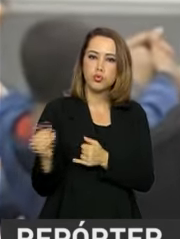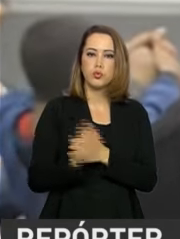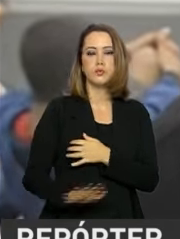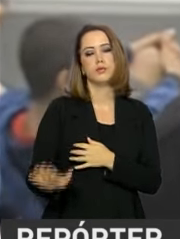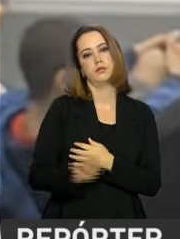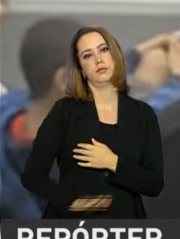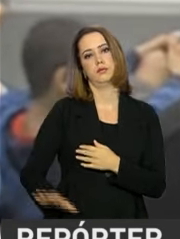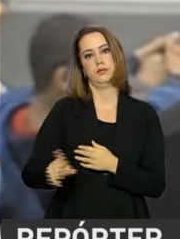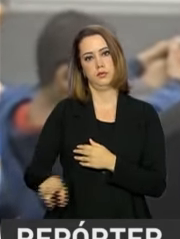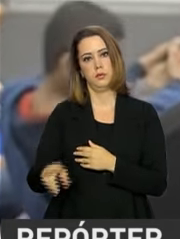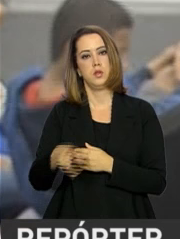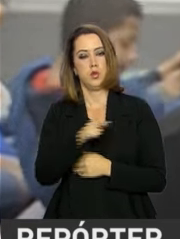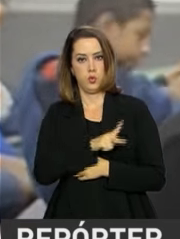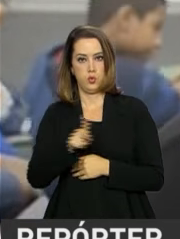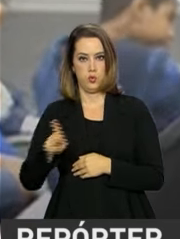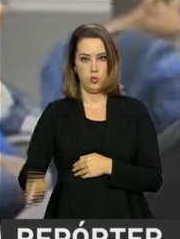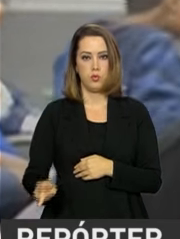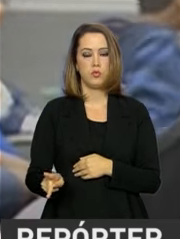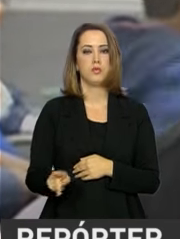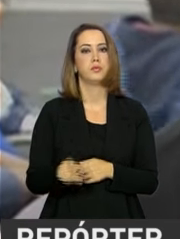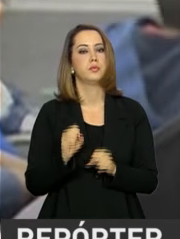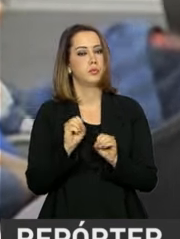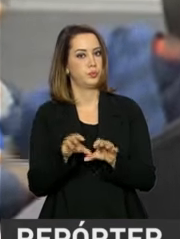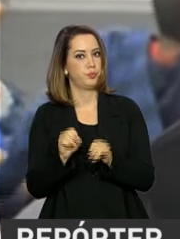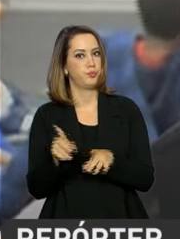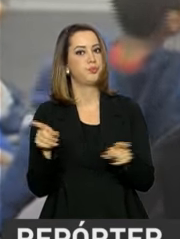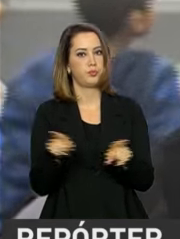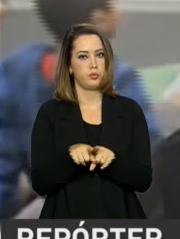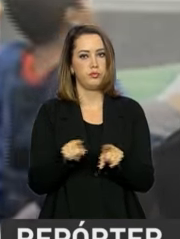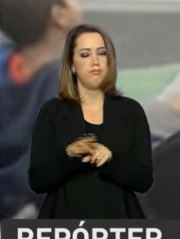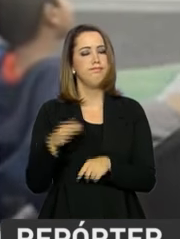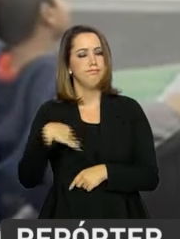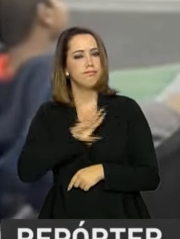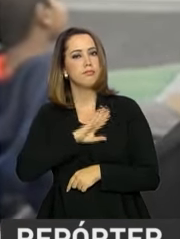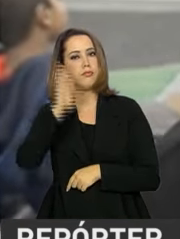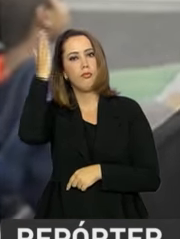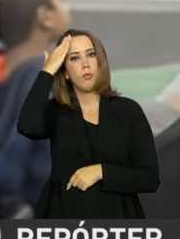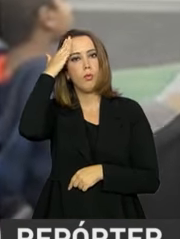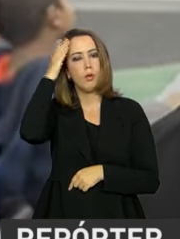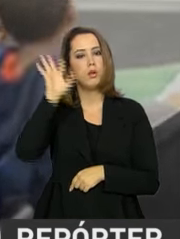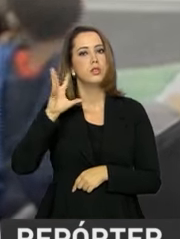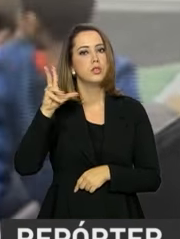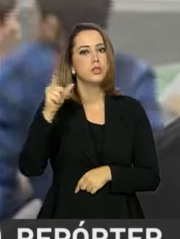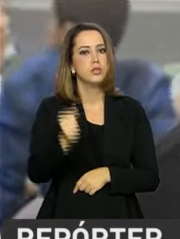os educadores, não é? E a gente sabe que